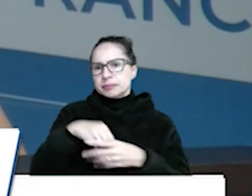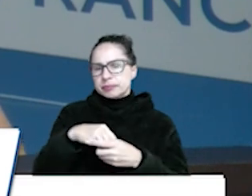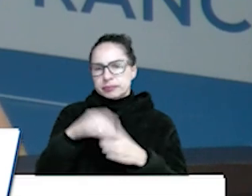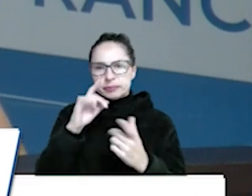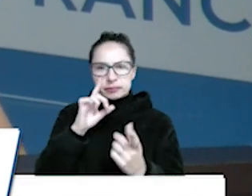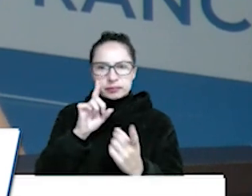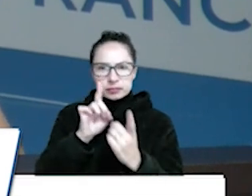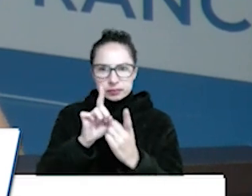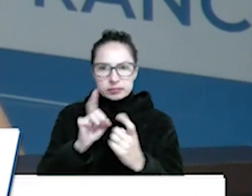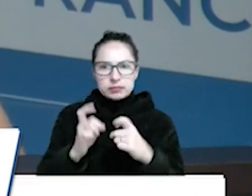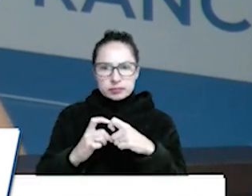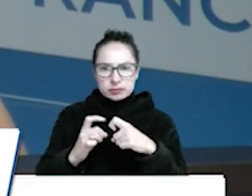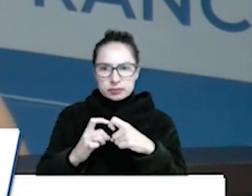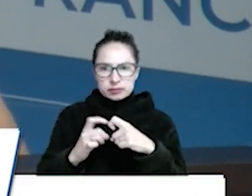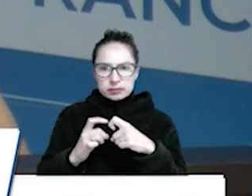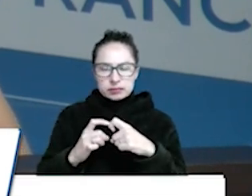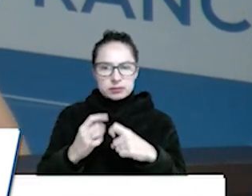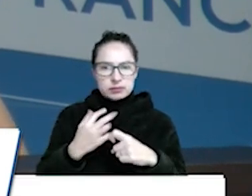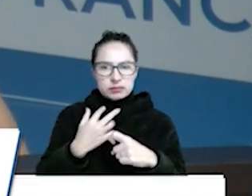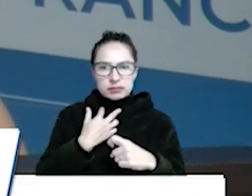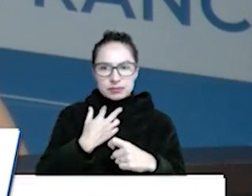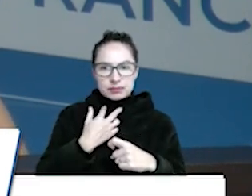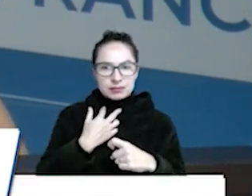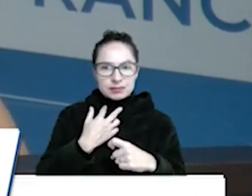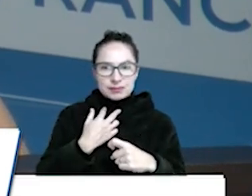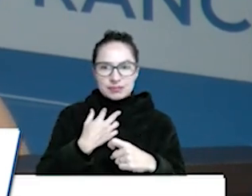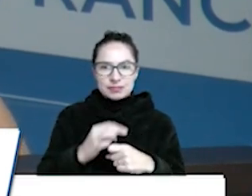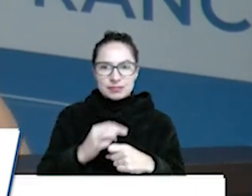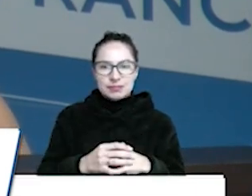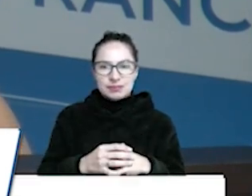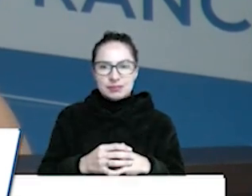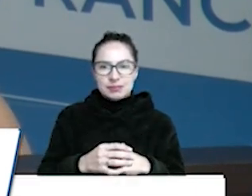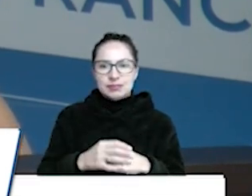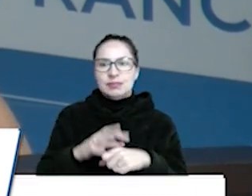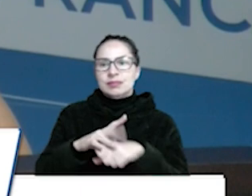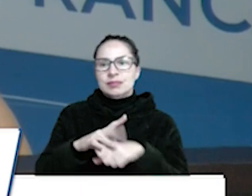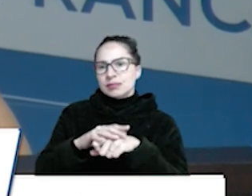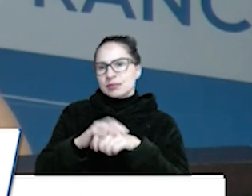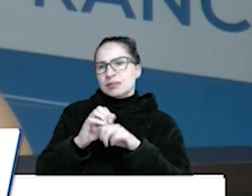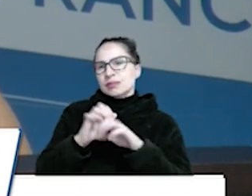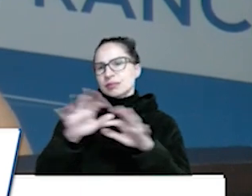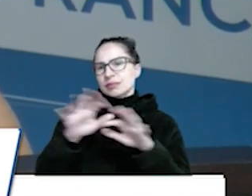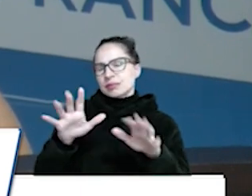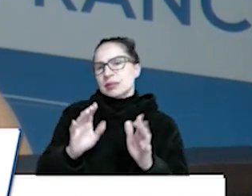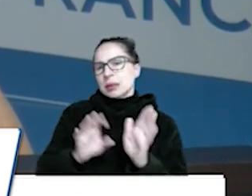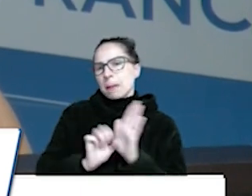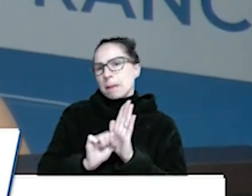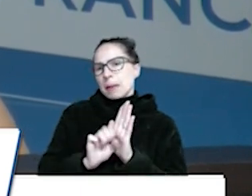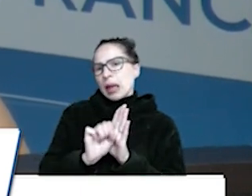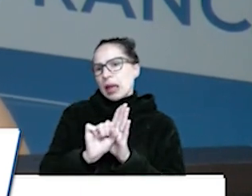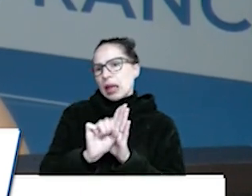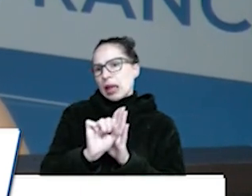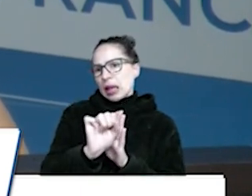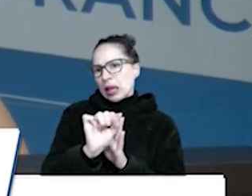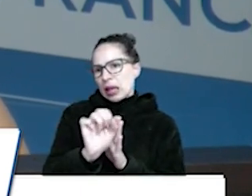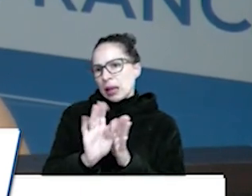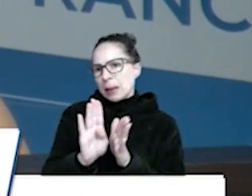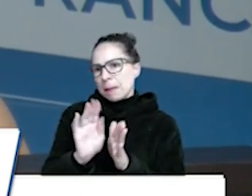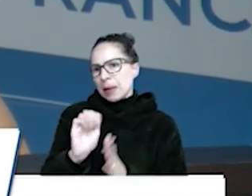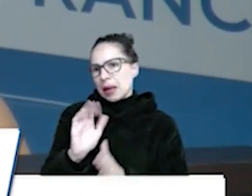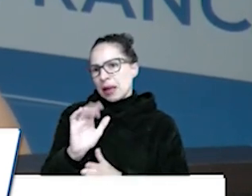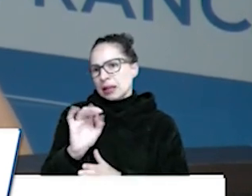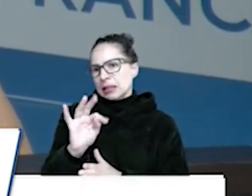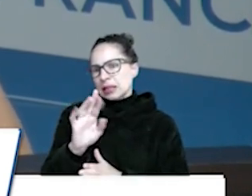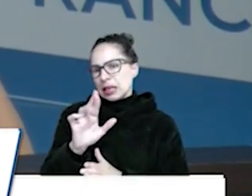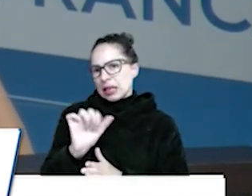médico que não podem corroborar para espalhar doença, bactérias, né, e a sujeira.